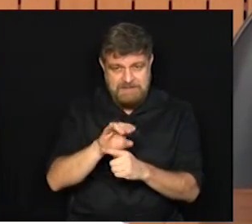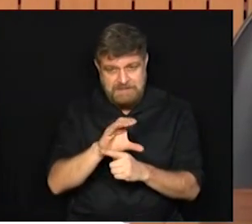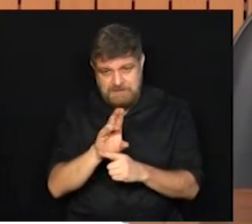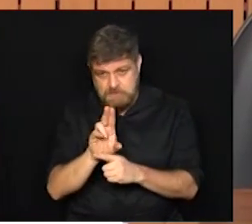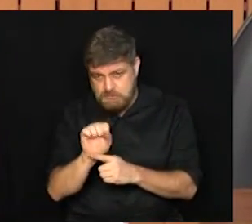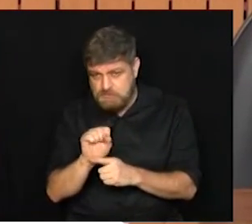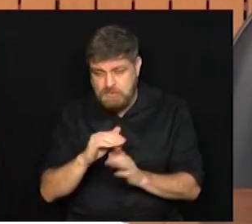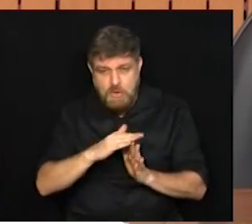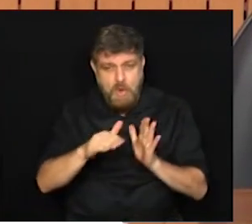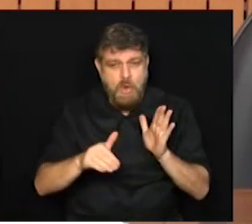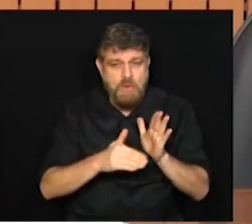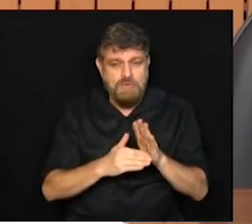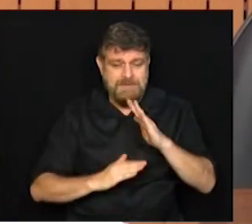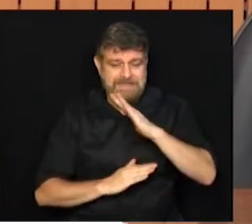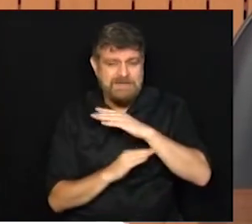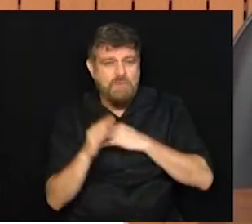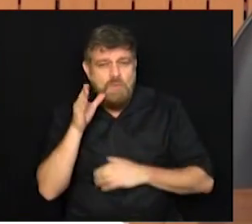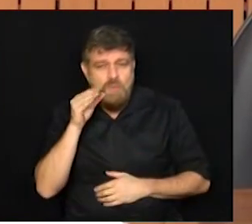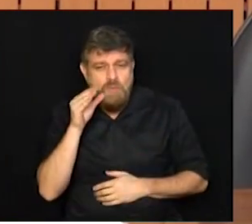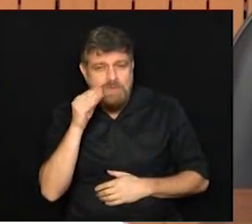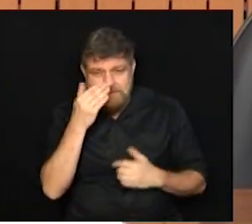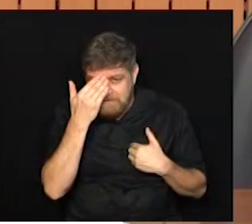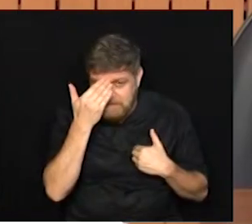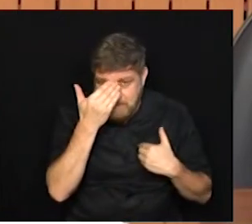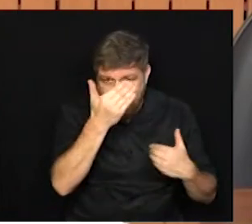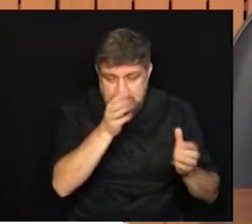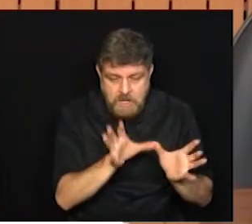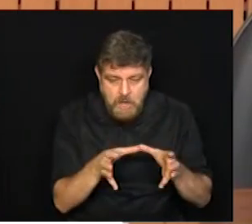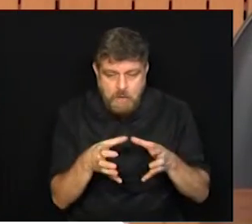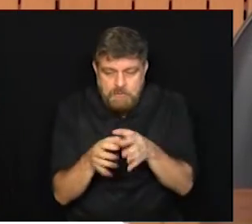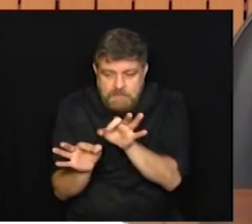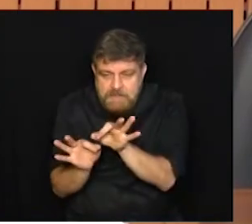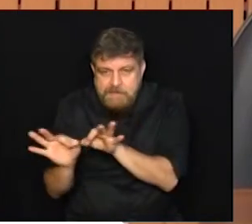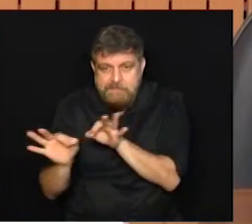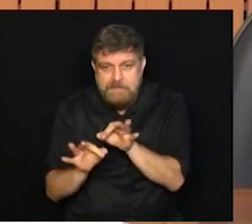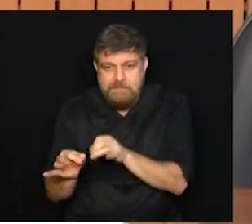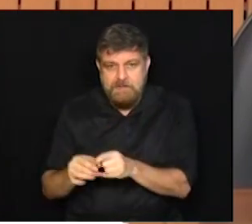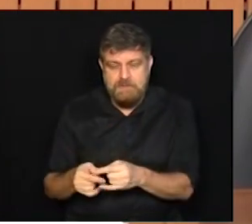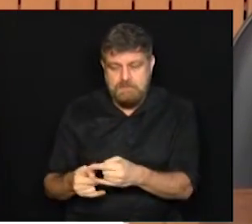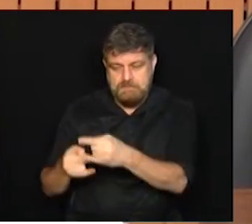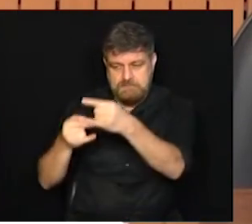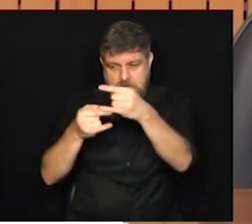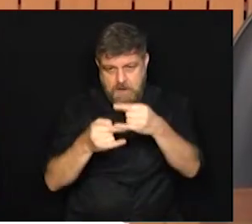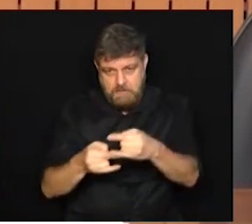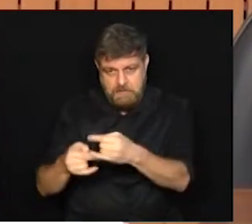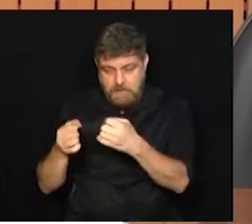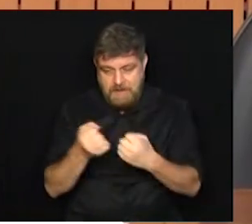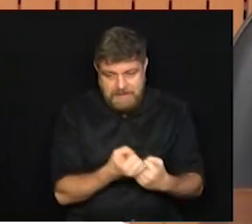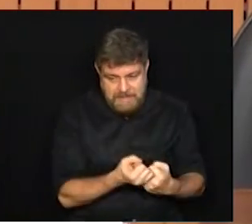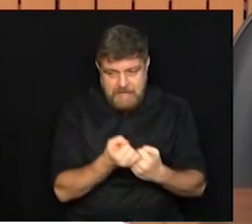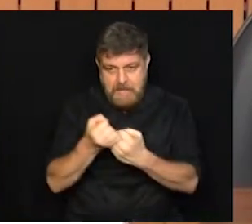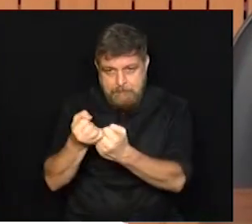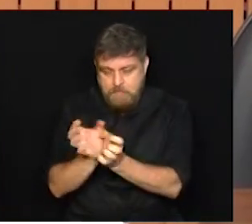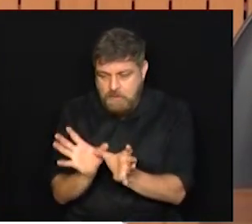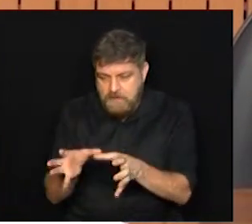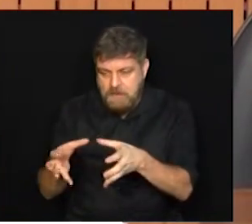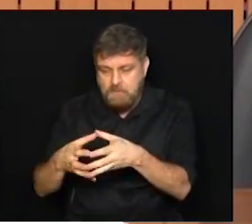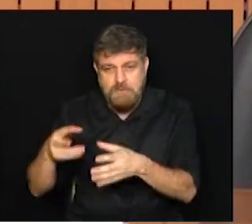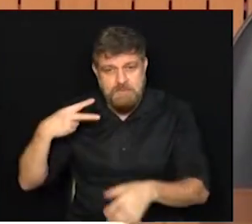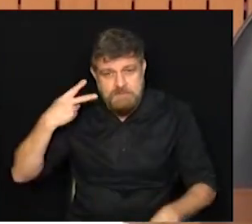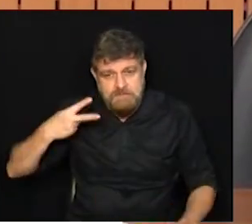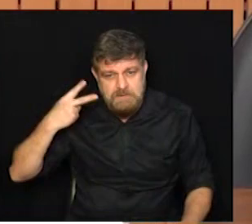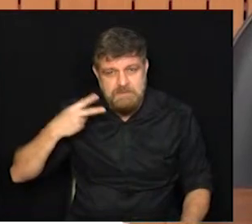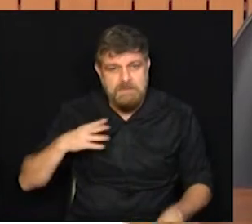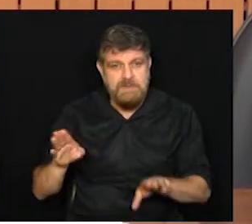da Câmara, né, a equipe aqui do cerimonial, da Coordenadoria de Apoio às Comissões, né,